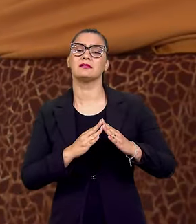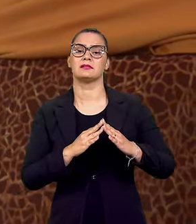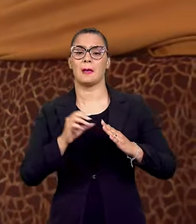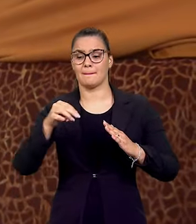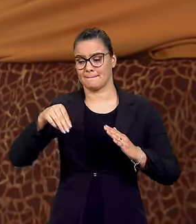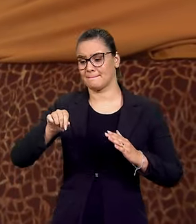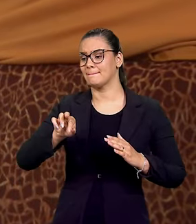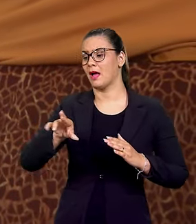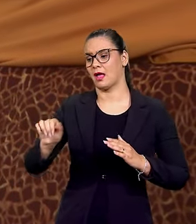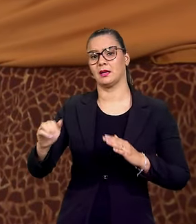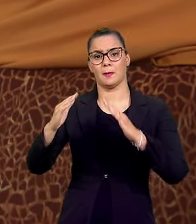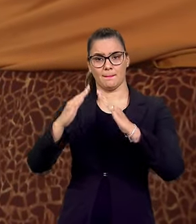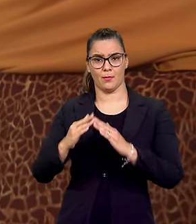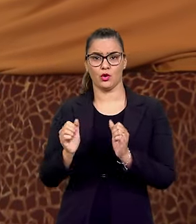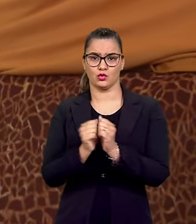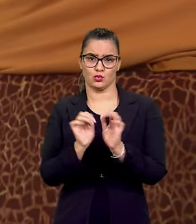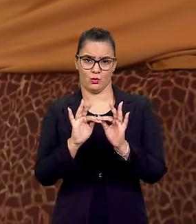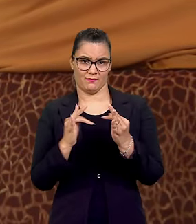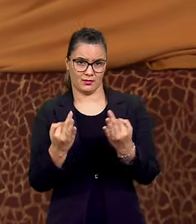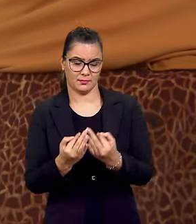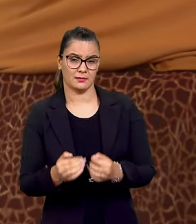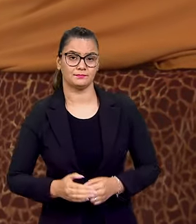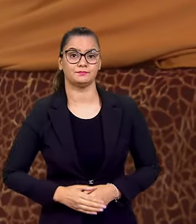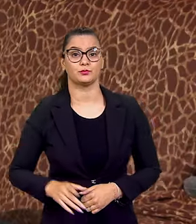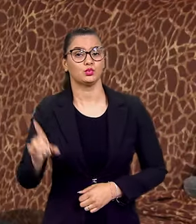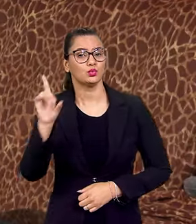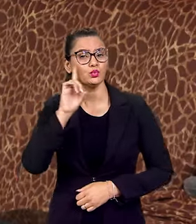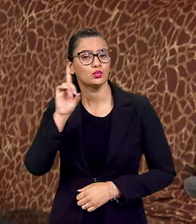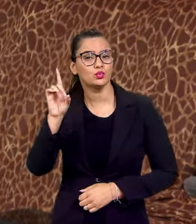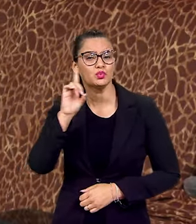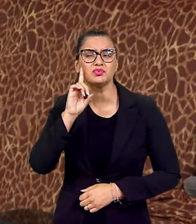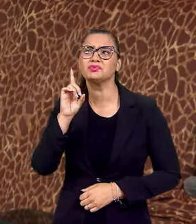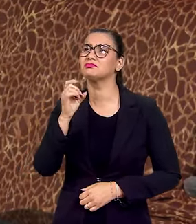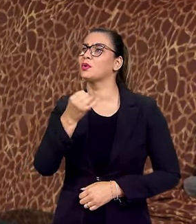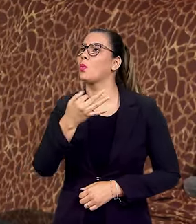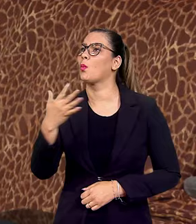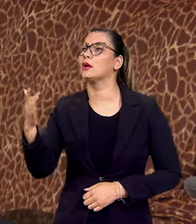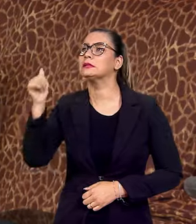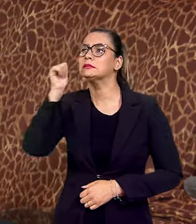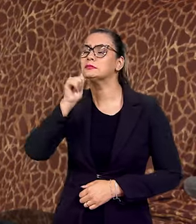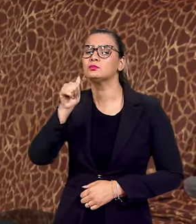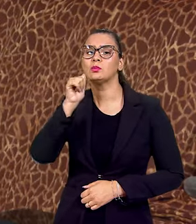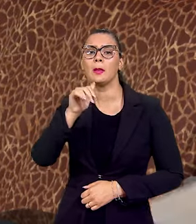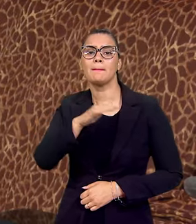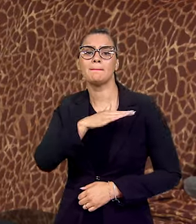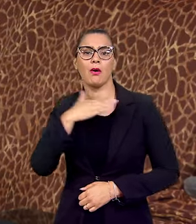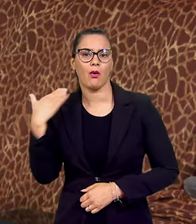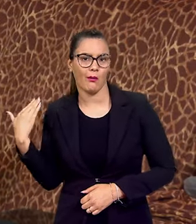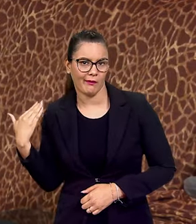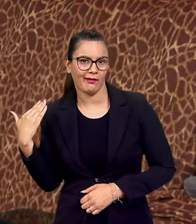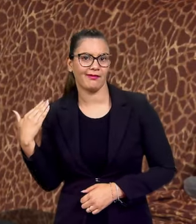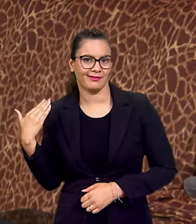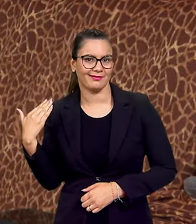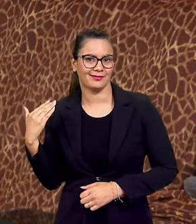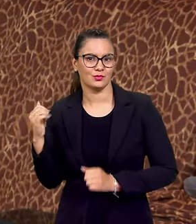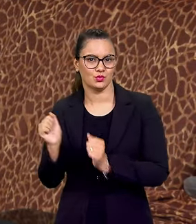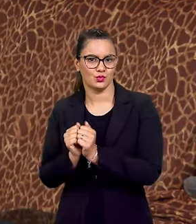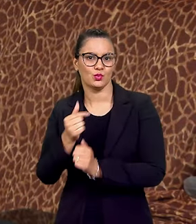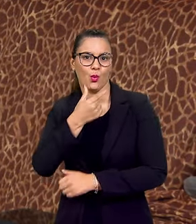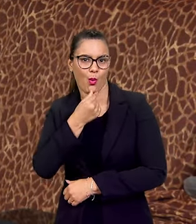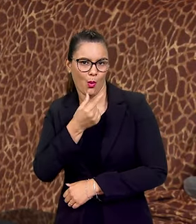pequena casa onde Maria das Dores mora com a família. Todo dia, sabe lá Deus, quantas mulheres morrem na mão de homem,